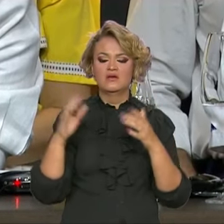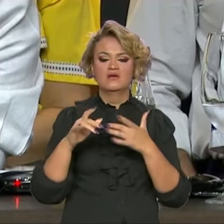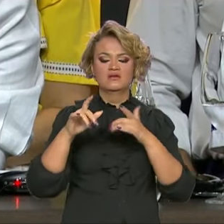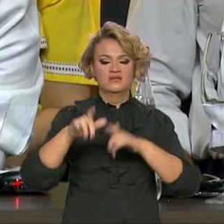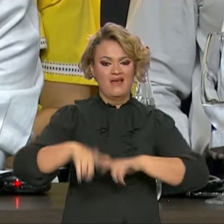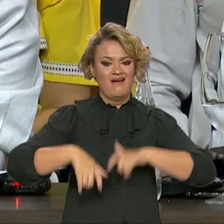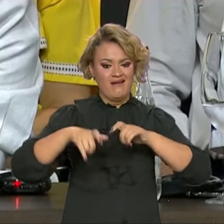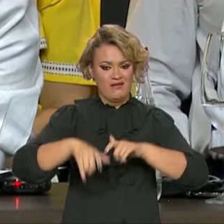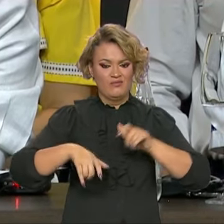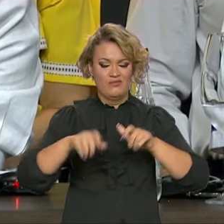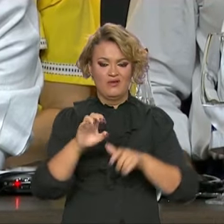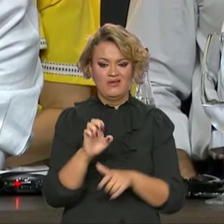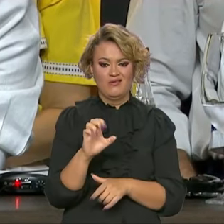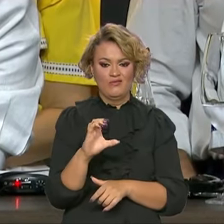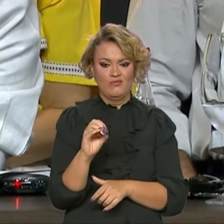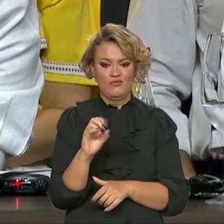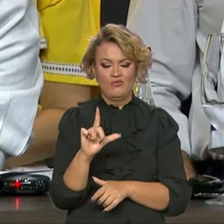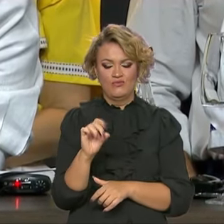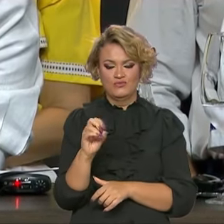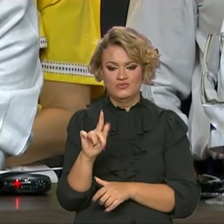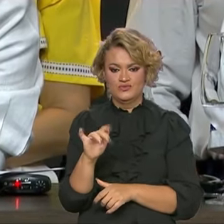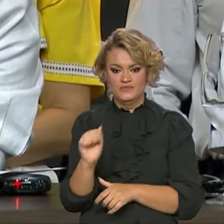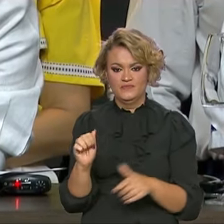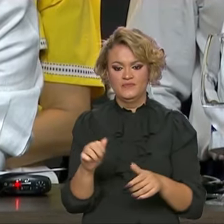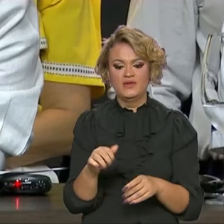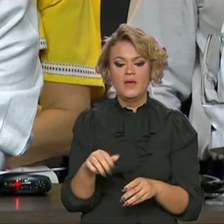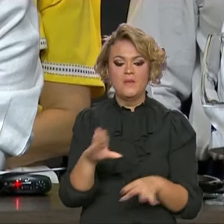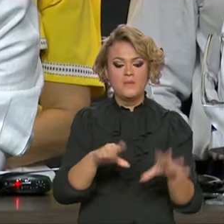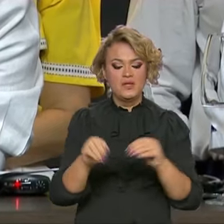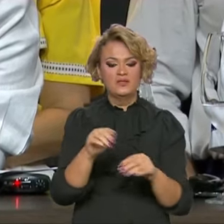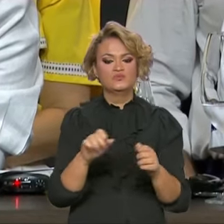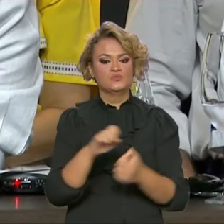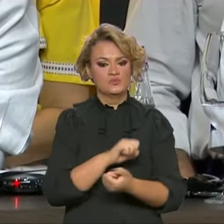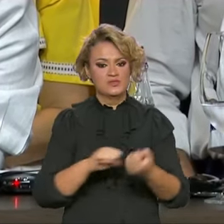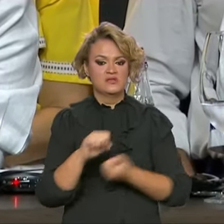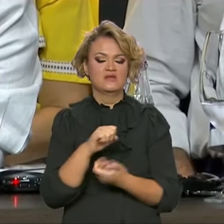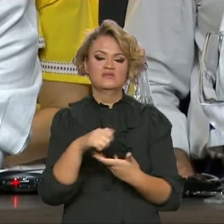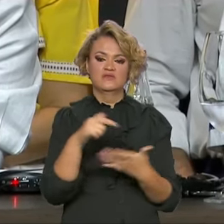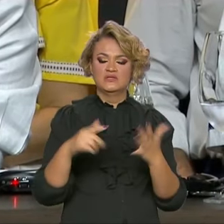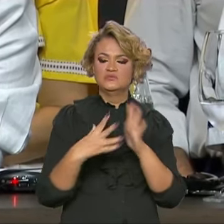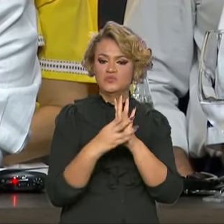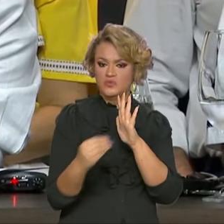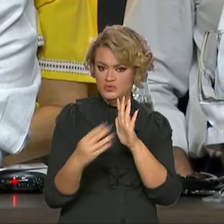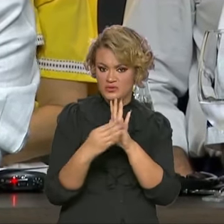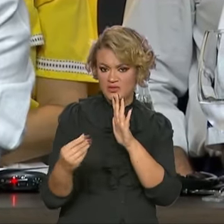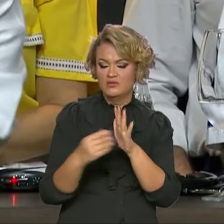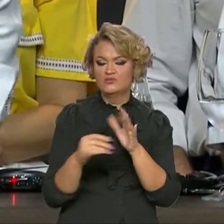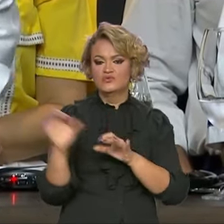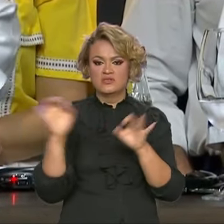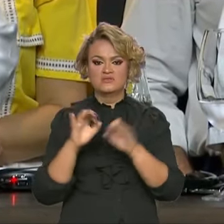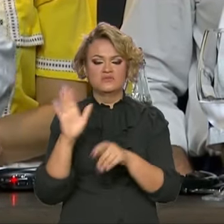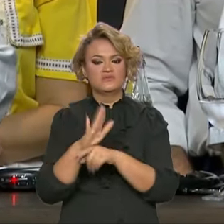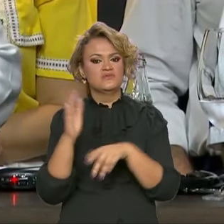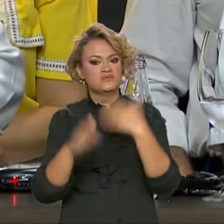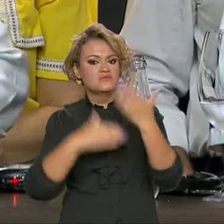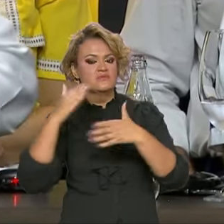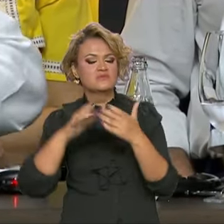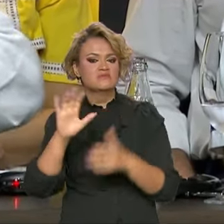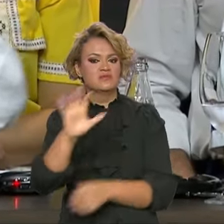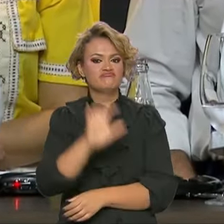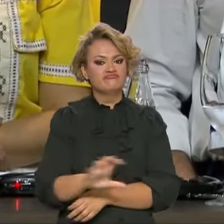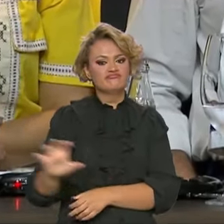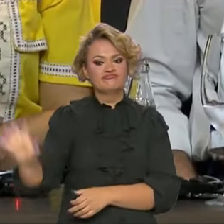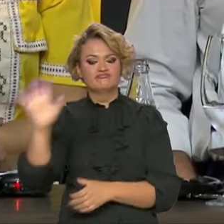a socio-bioeconomia da Amazônia, manejo sustentável e os novos modelos de produção para o desenvolvimento